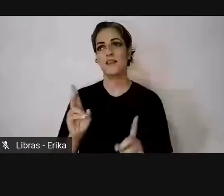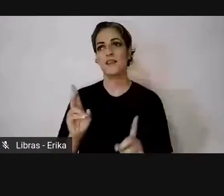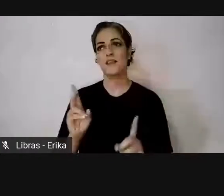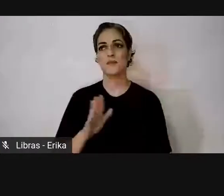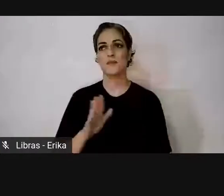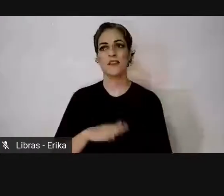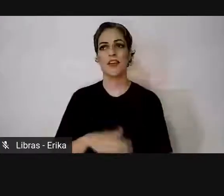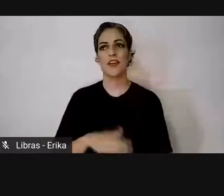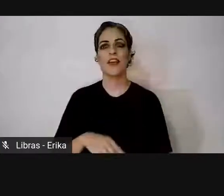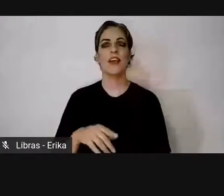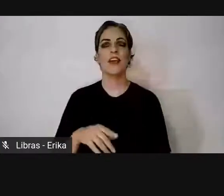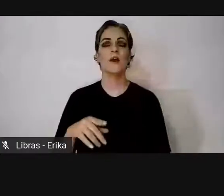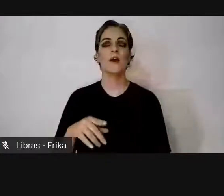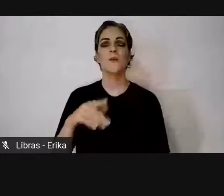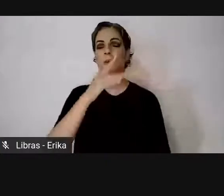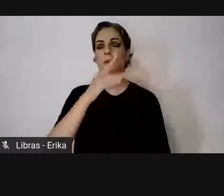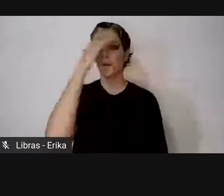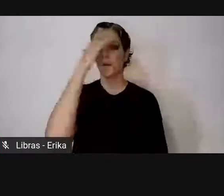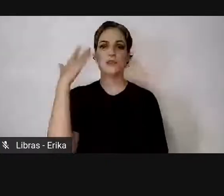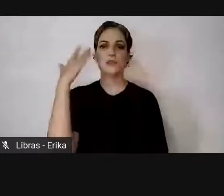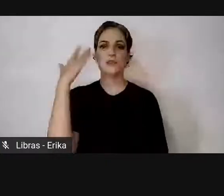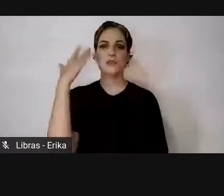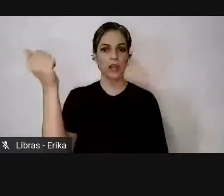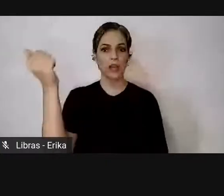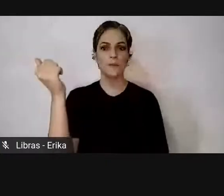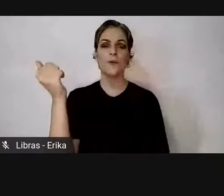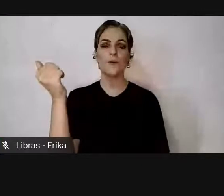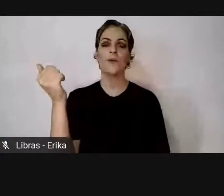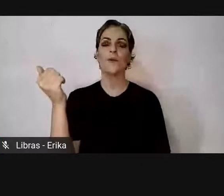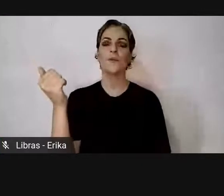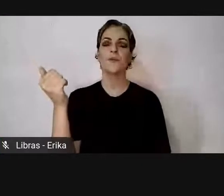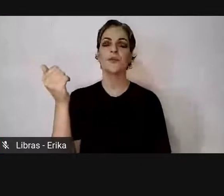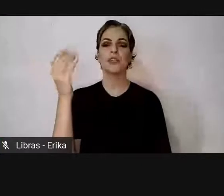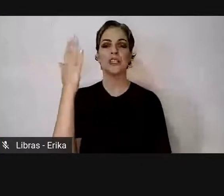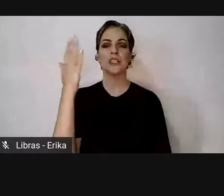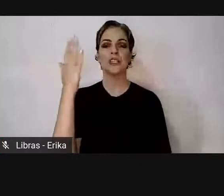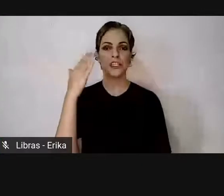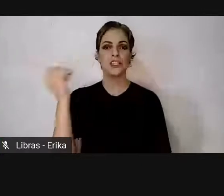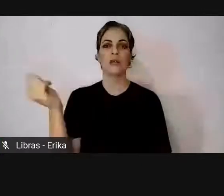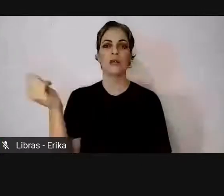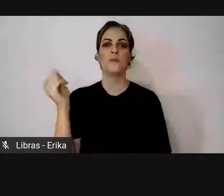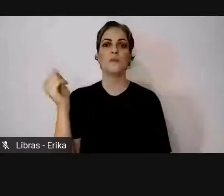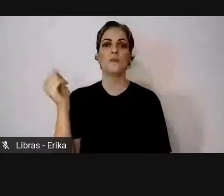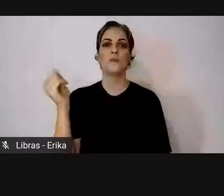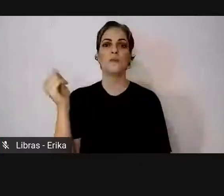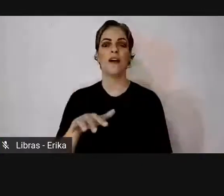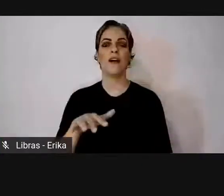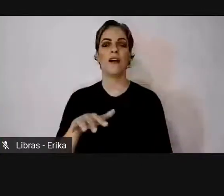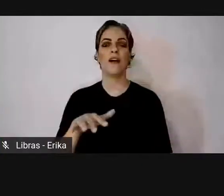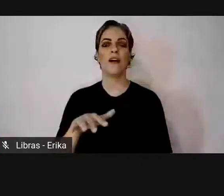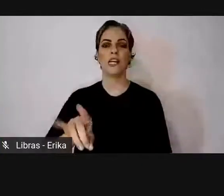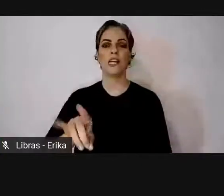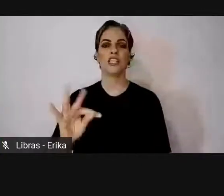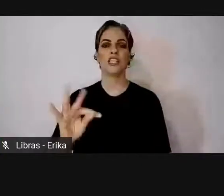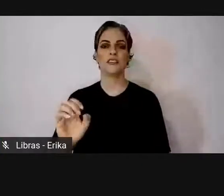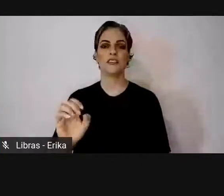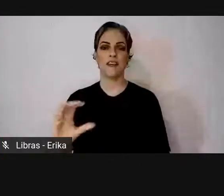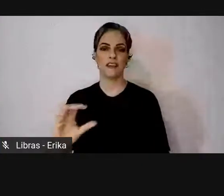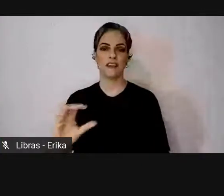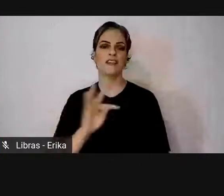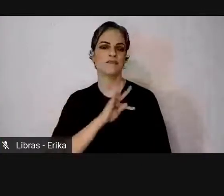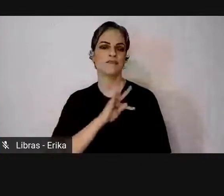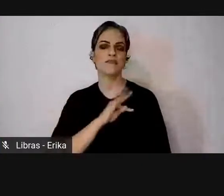para o pessoal da ADTEC para dar um apoio em relação à União Interparlamentar. A União